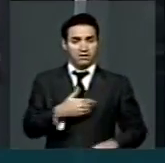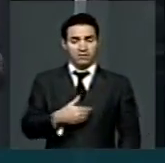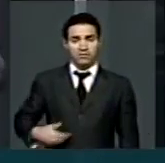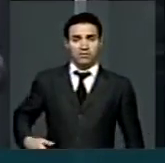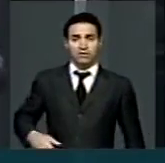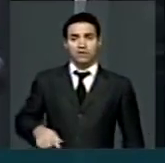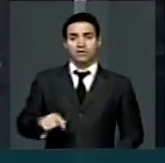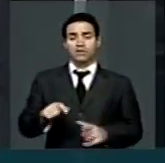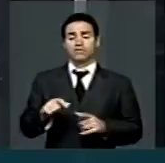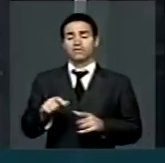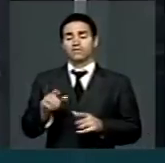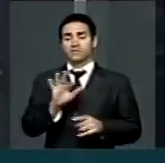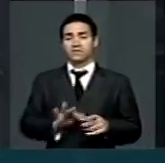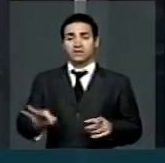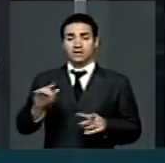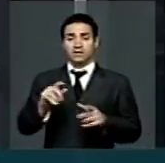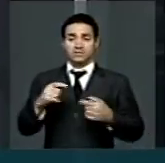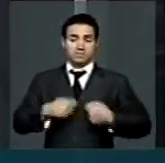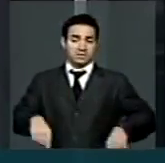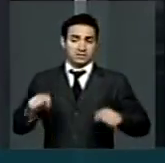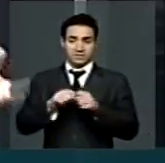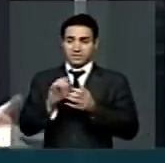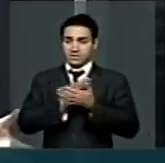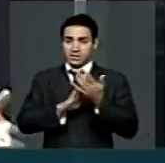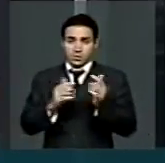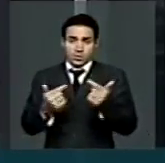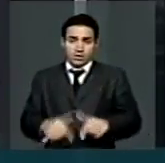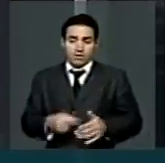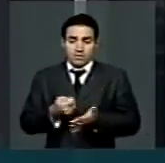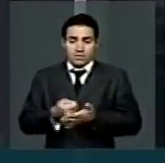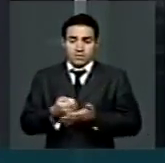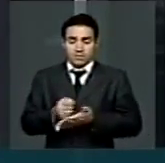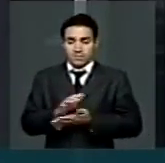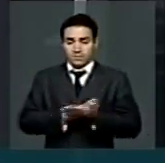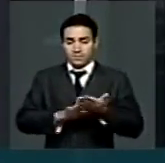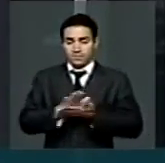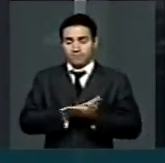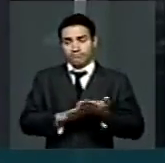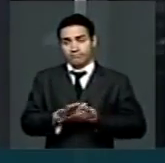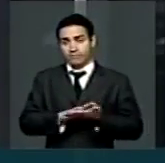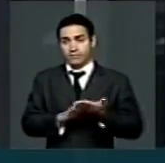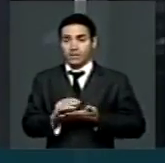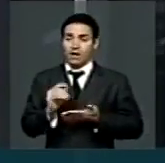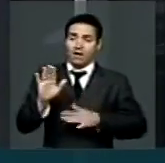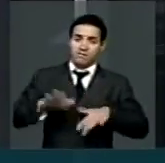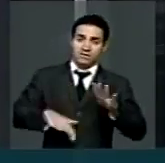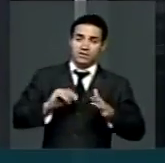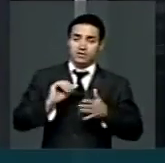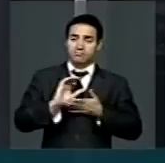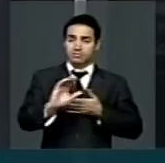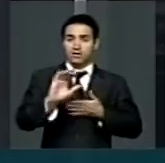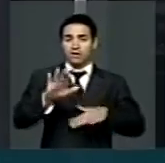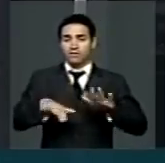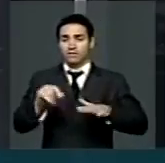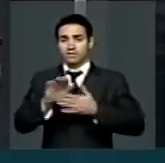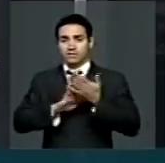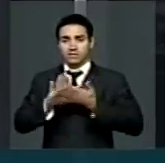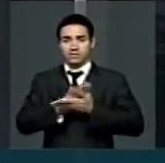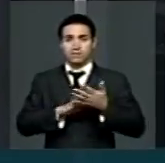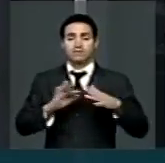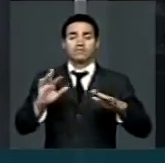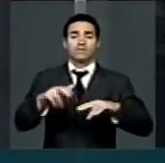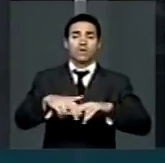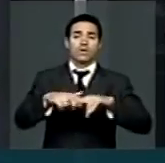de flusô, sem ter essa obrigatoriedade. Um dia bota, dia não bota, quer dizer, fica essa instabilidade. E está aí o